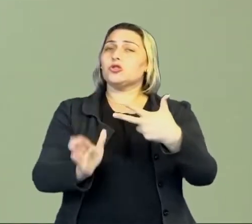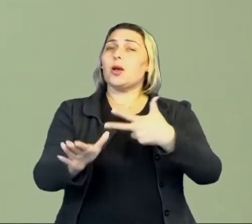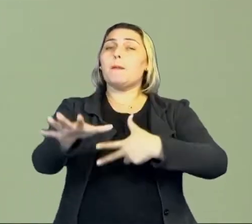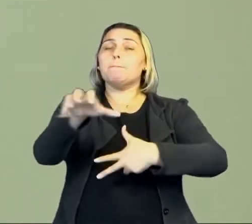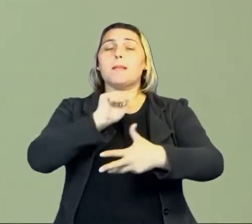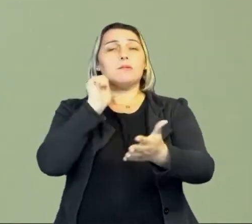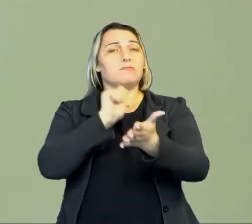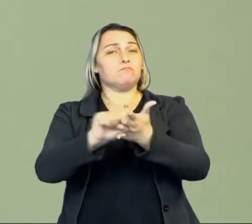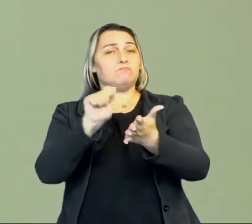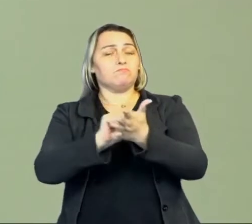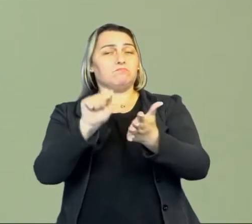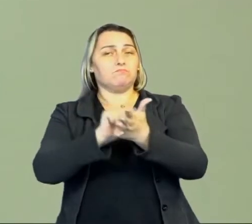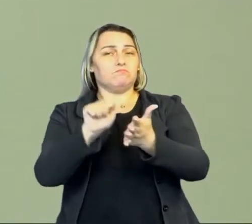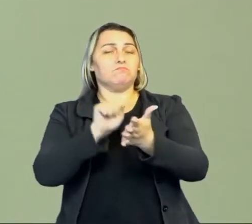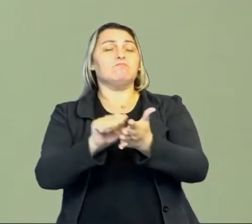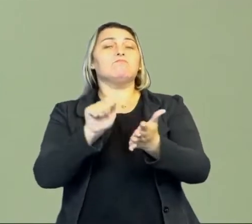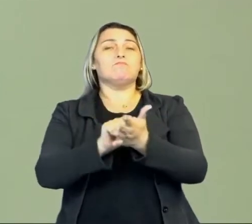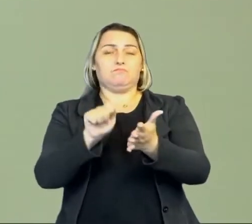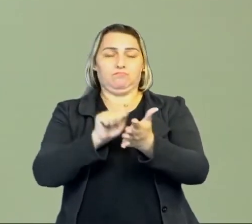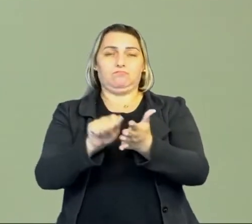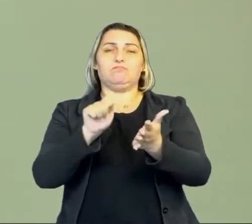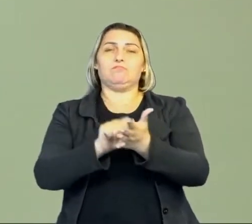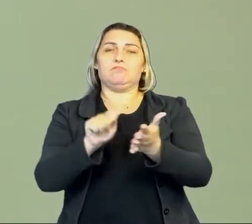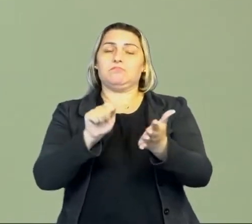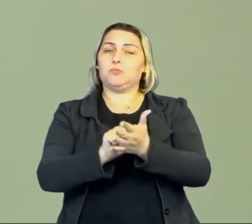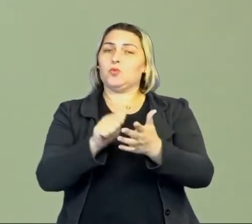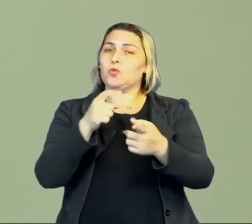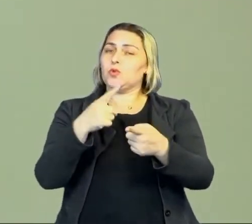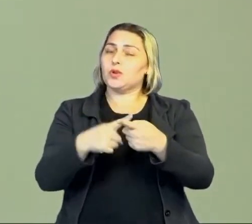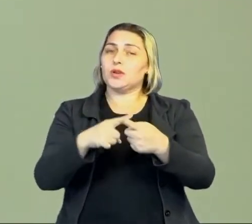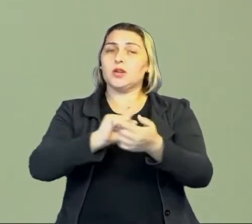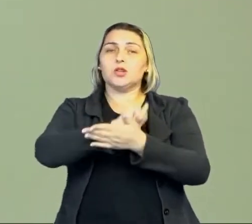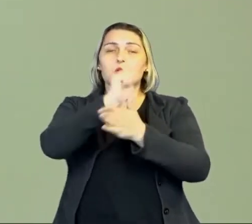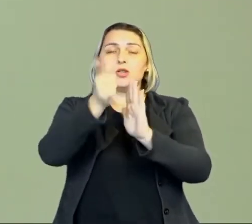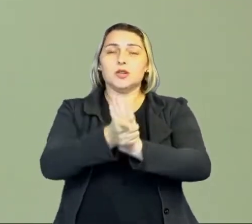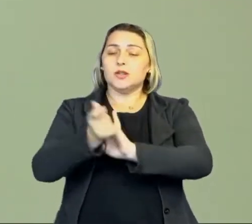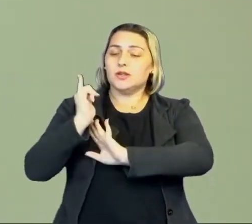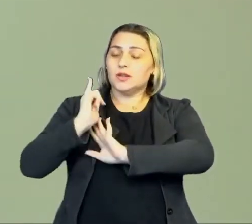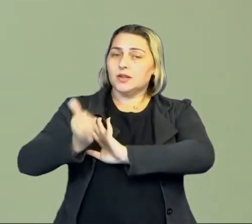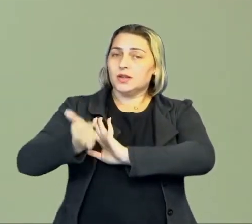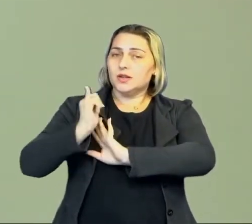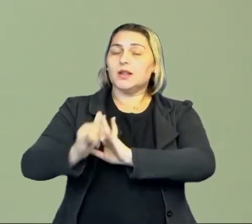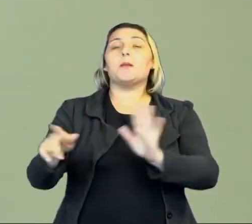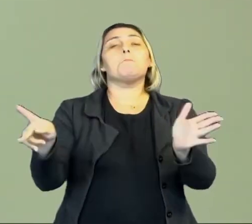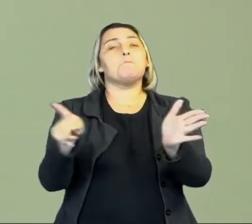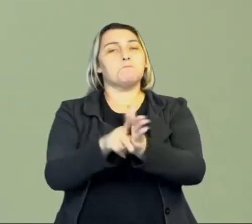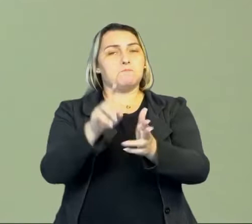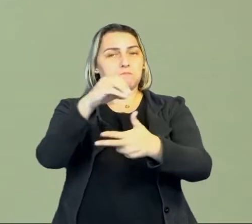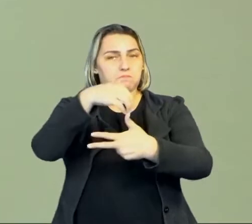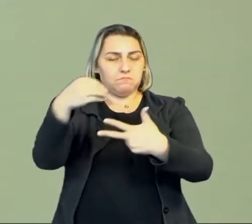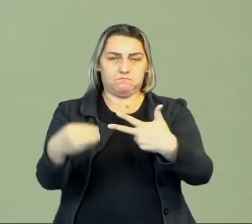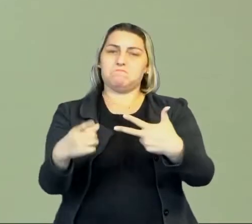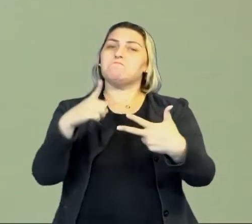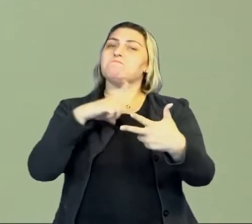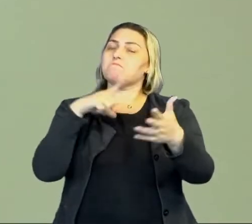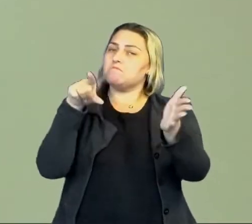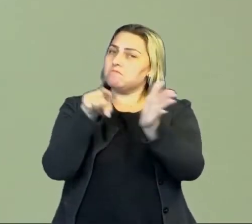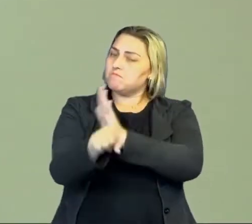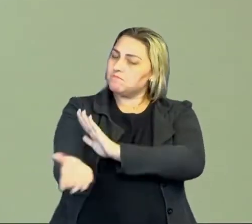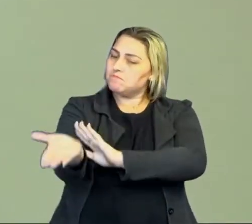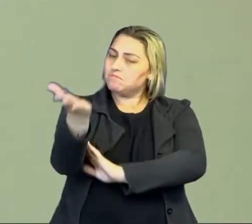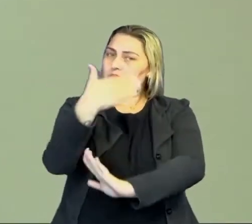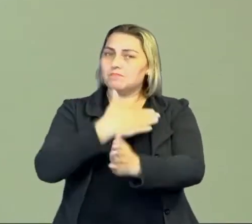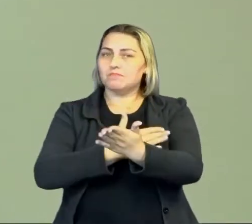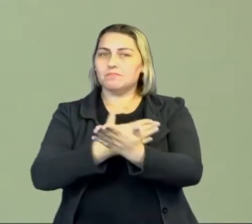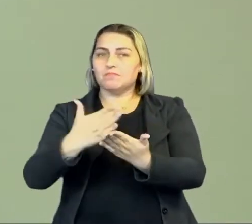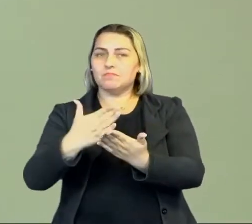suas anotações, faça suas anotações, porque gêneros narrativos cai no Enem. Vamos